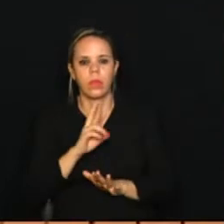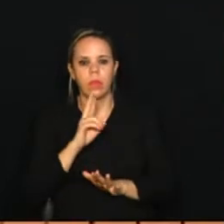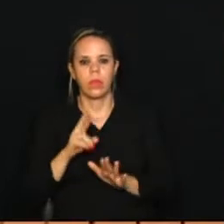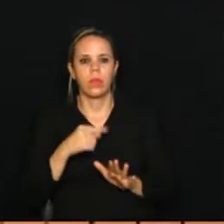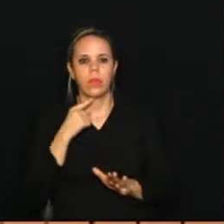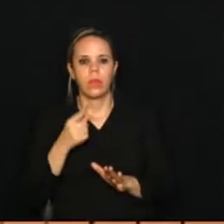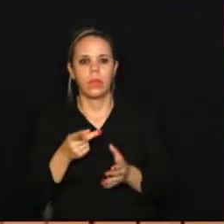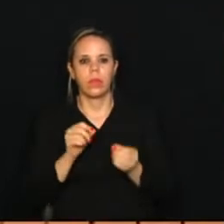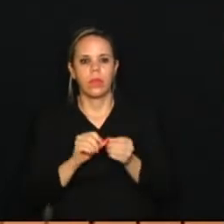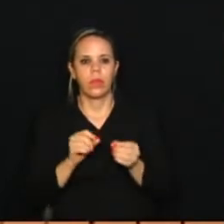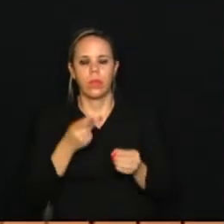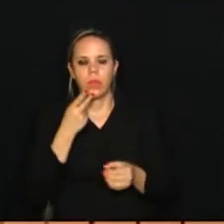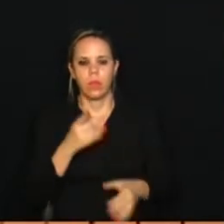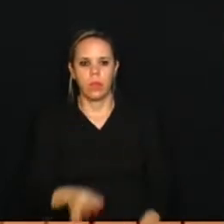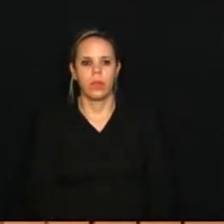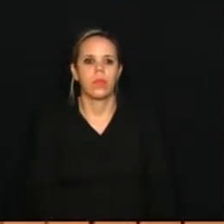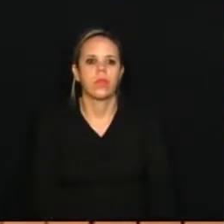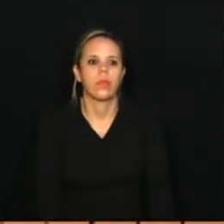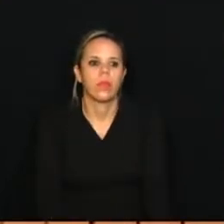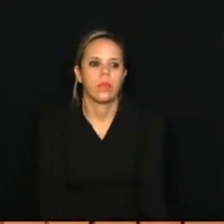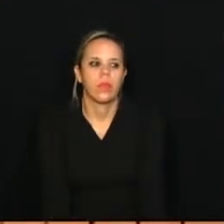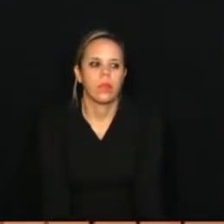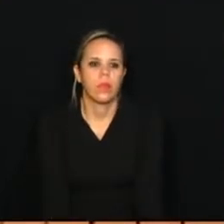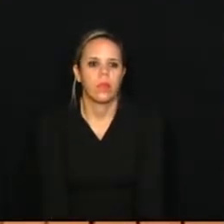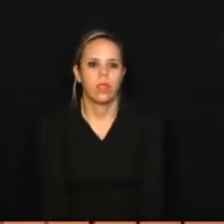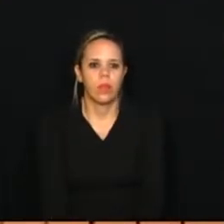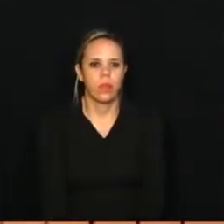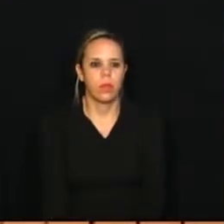que o senhor quiser colocar.